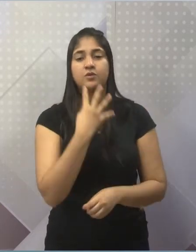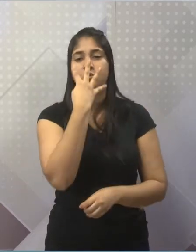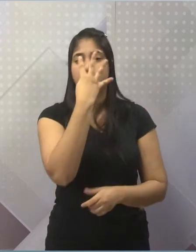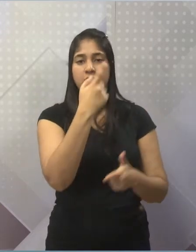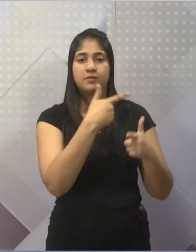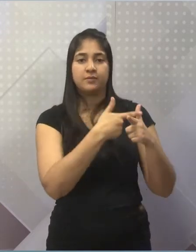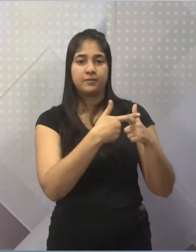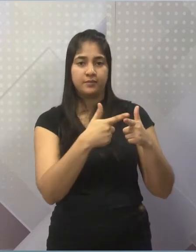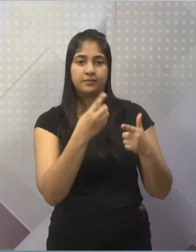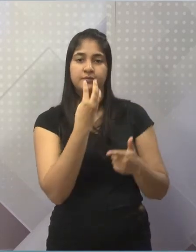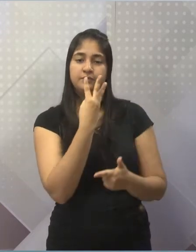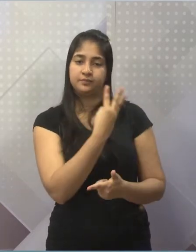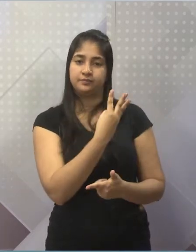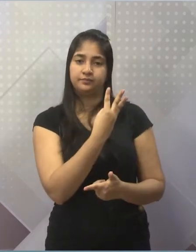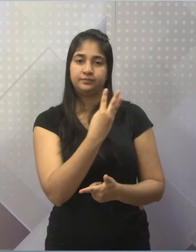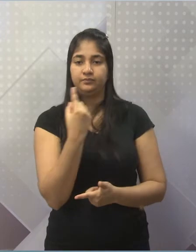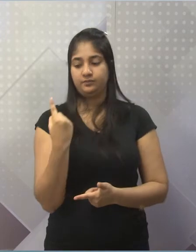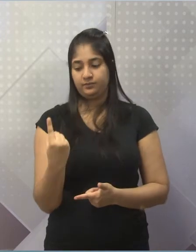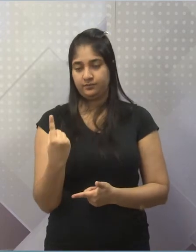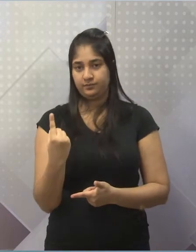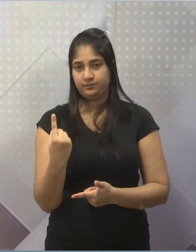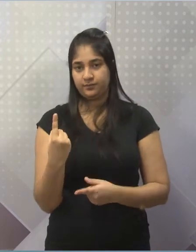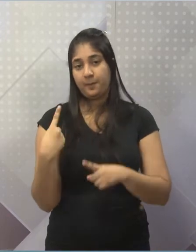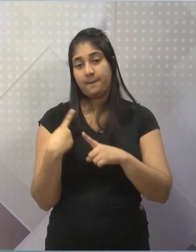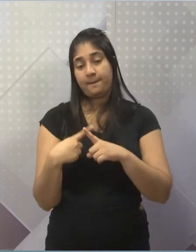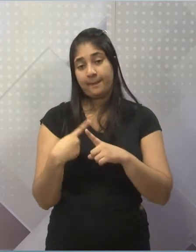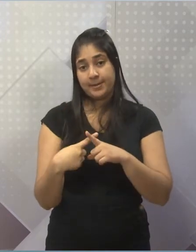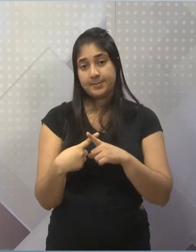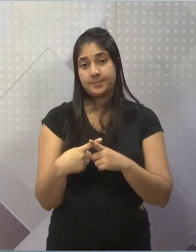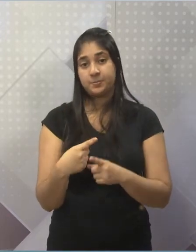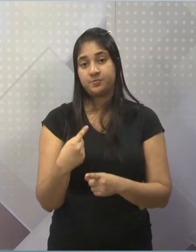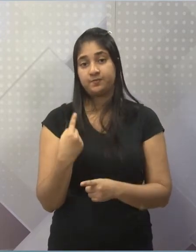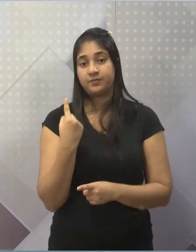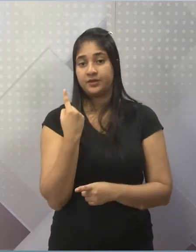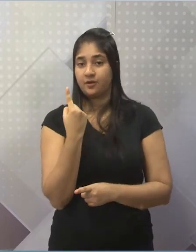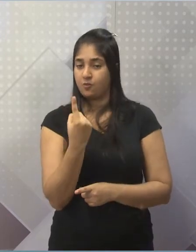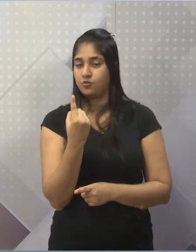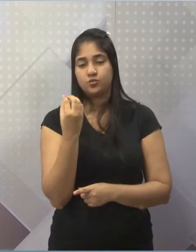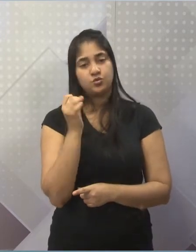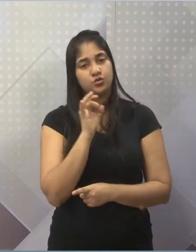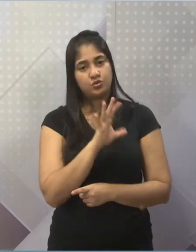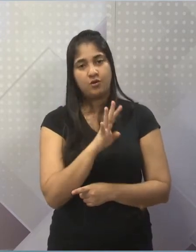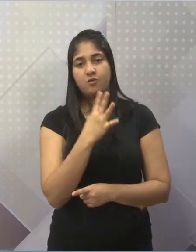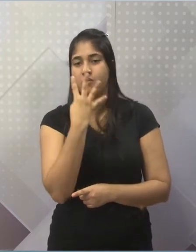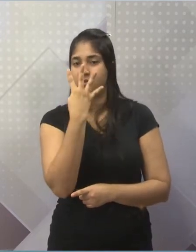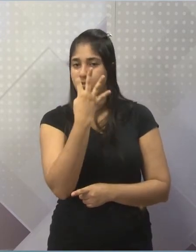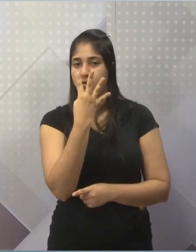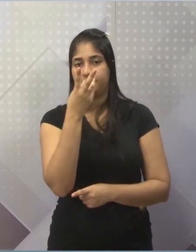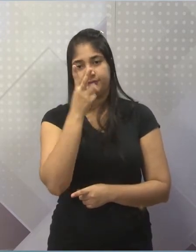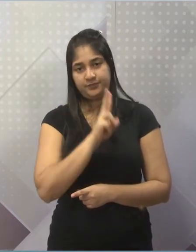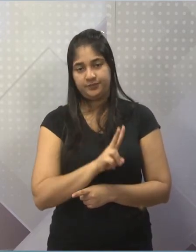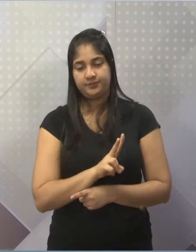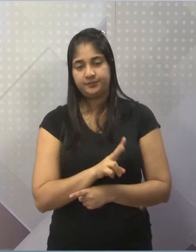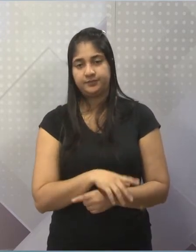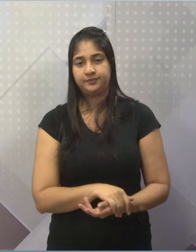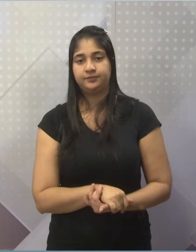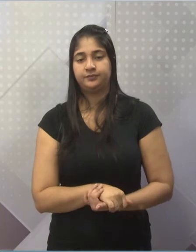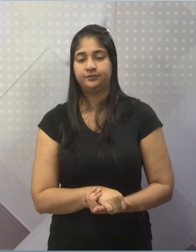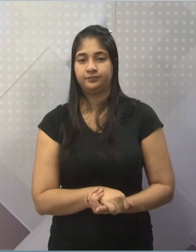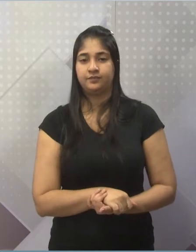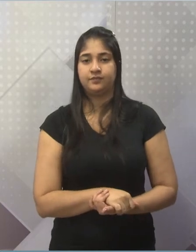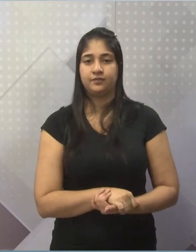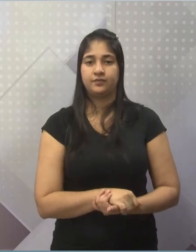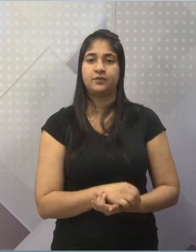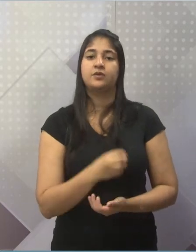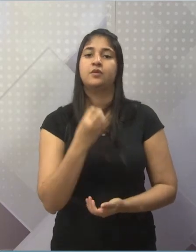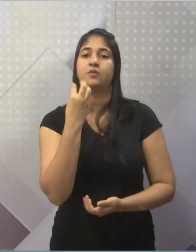4 dividido por 3, 1, porque o 3 cabe apenas uma vez dentro do 4.